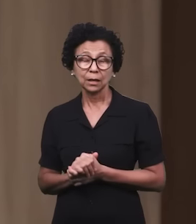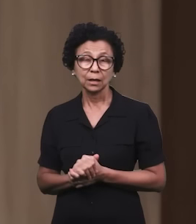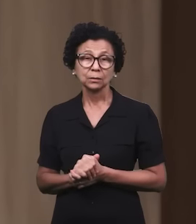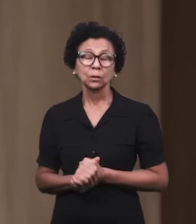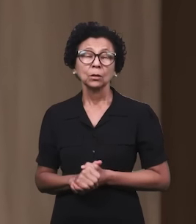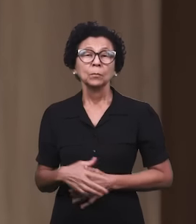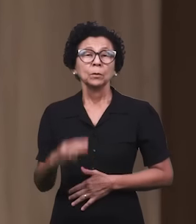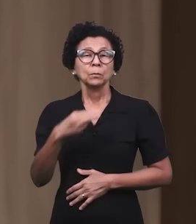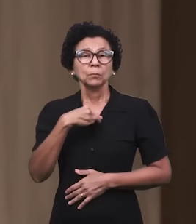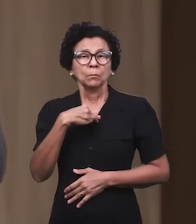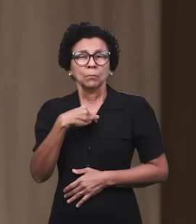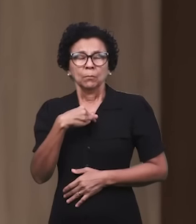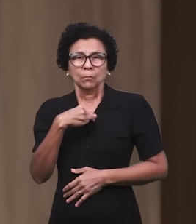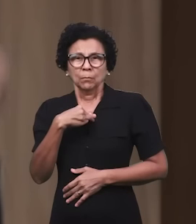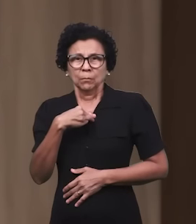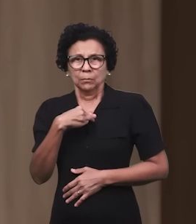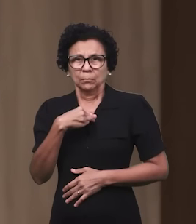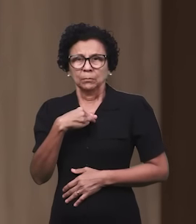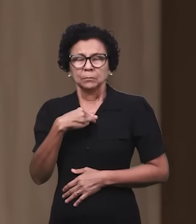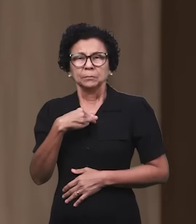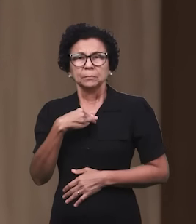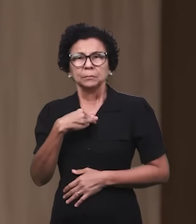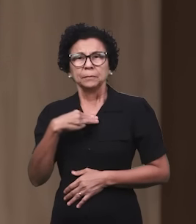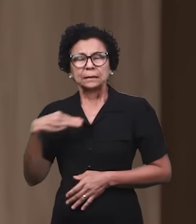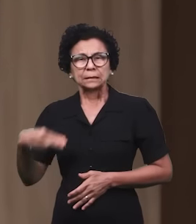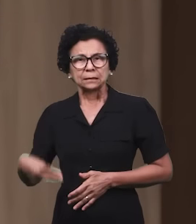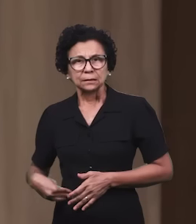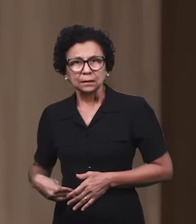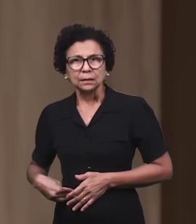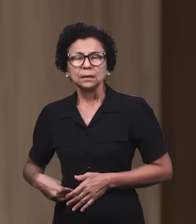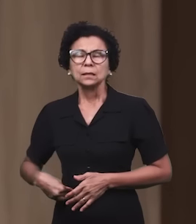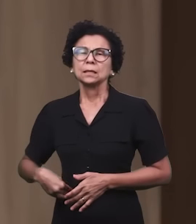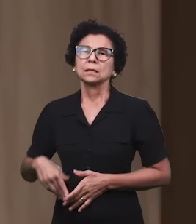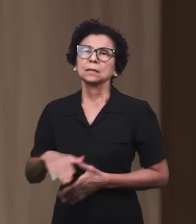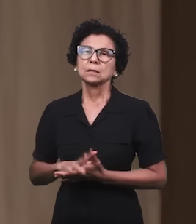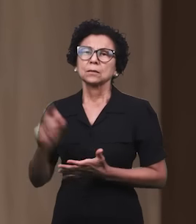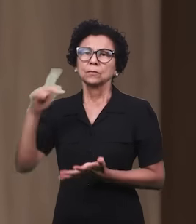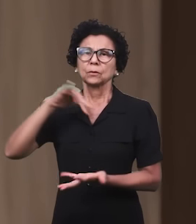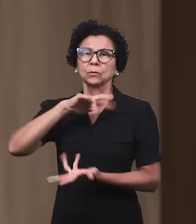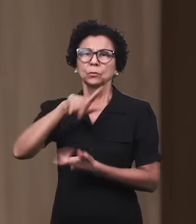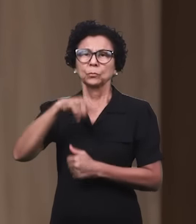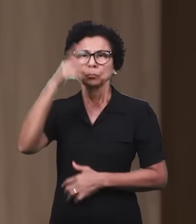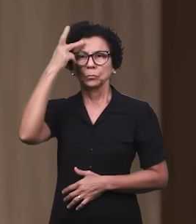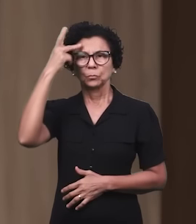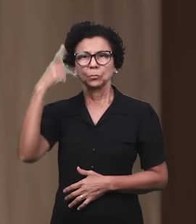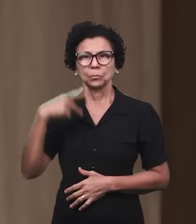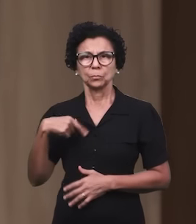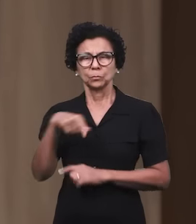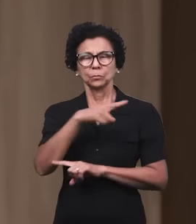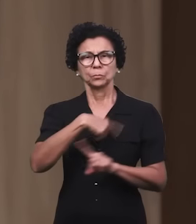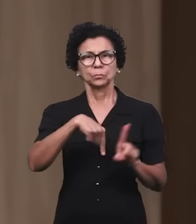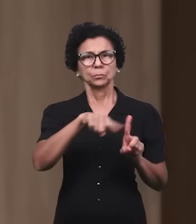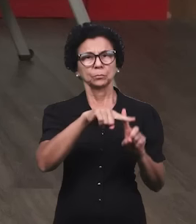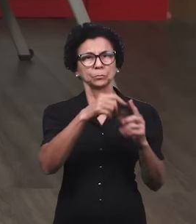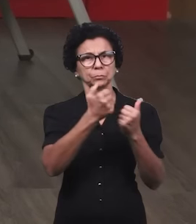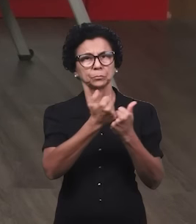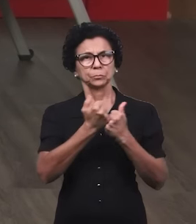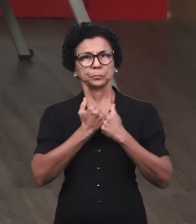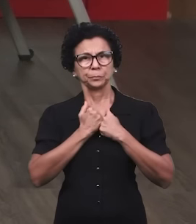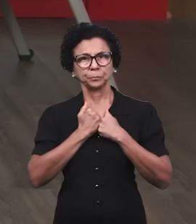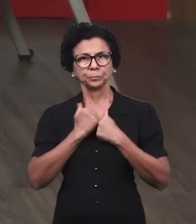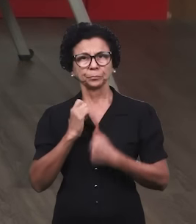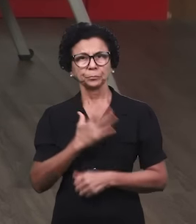como aquele que havia sido destinado para a salvação da humanidade. Um outro detalhe também